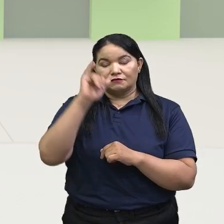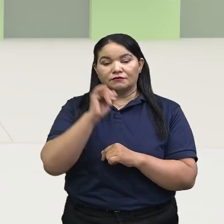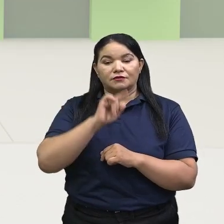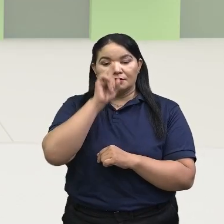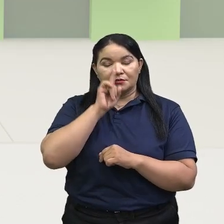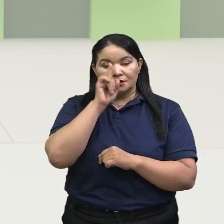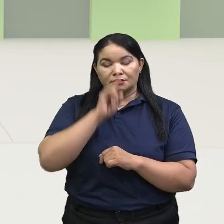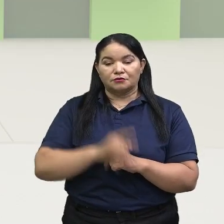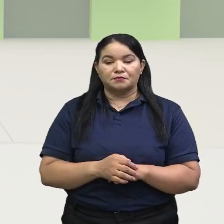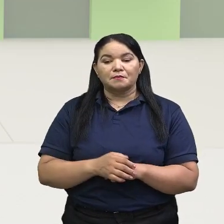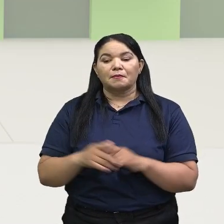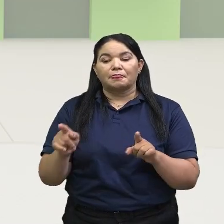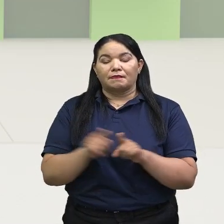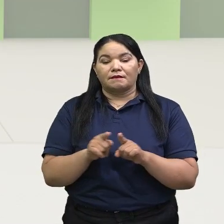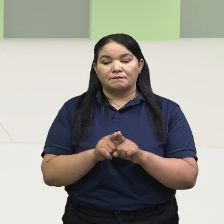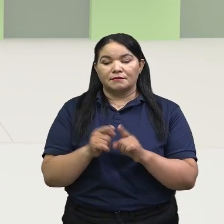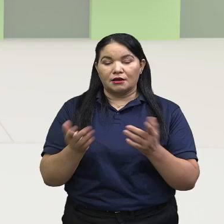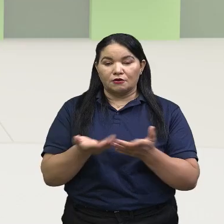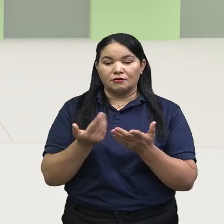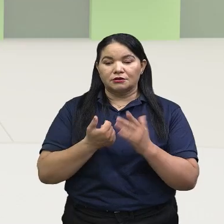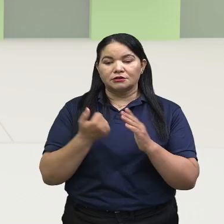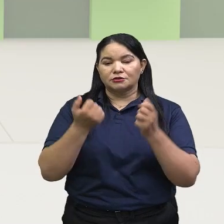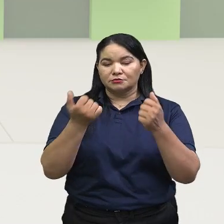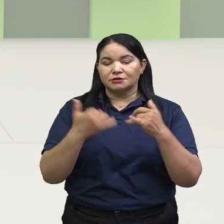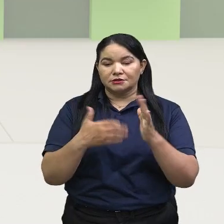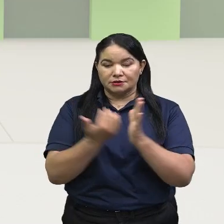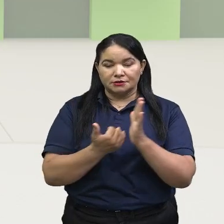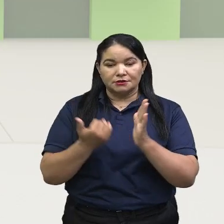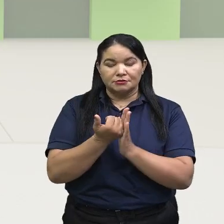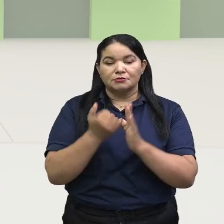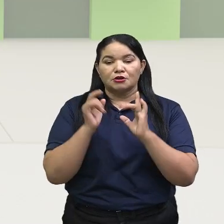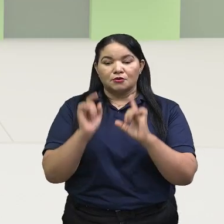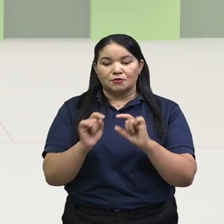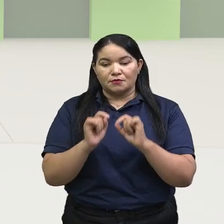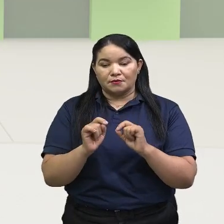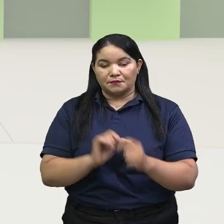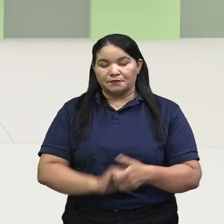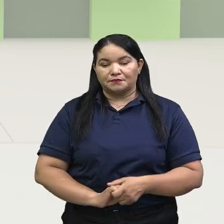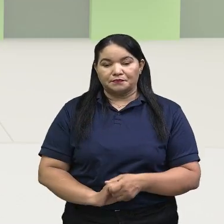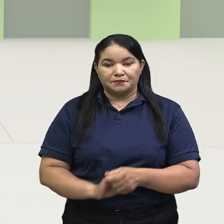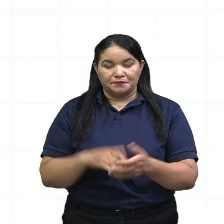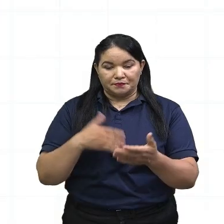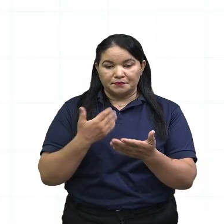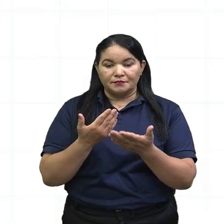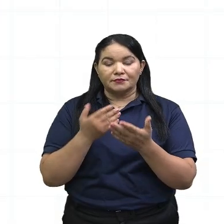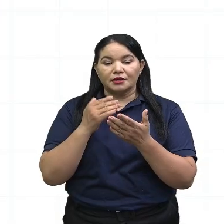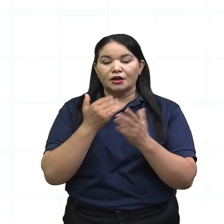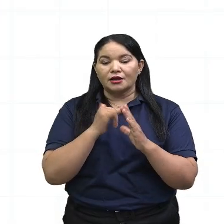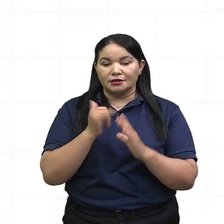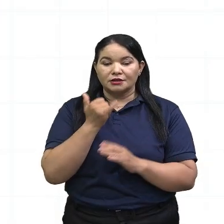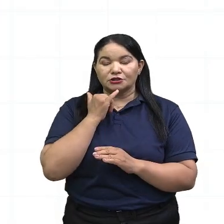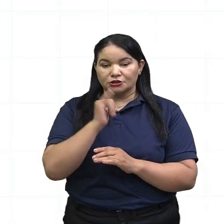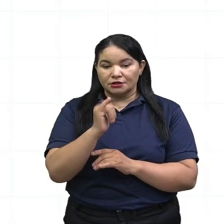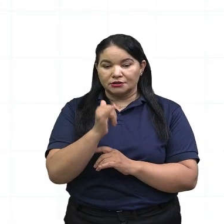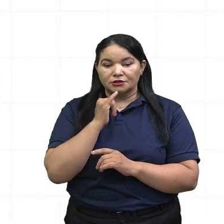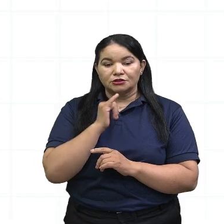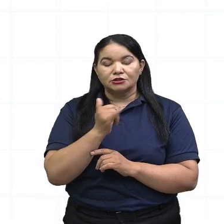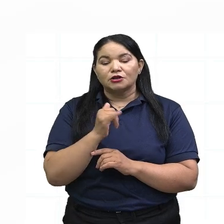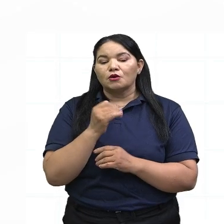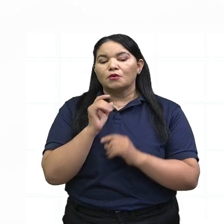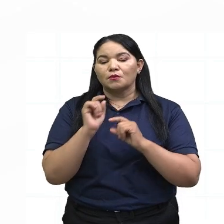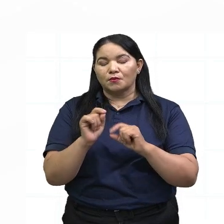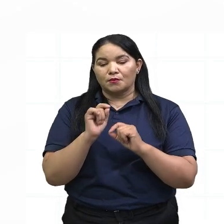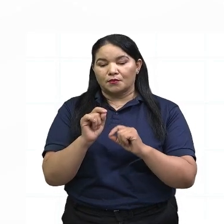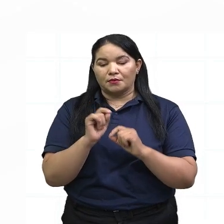acidentes nucleares. Com base nisso, vamos definir o que se falou aí da energia nuclear.